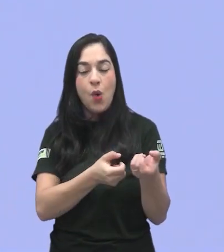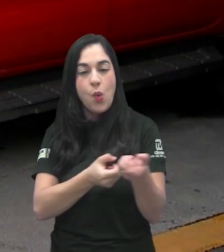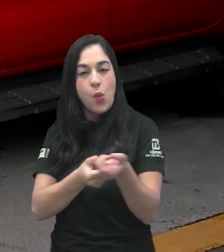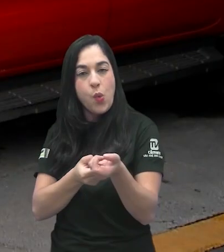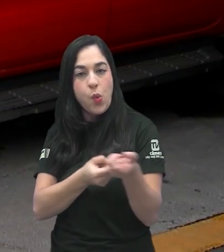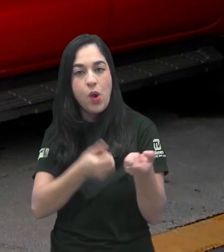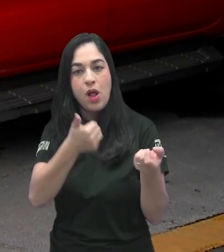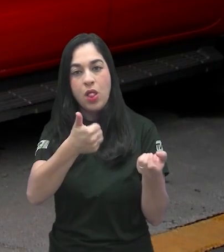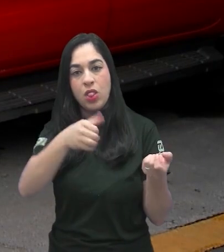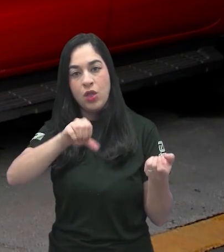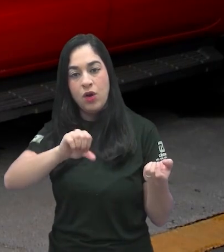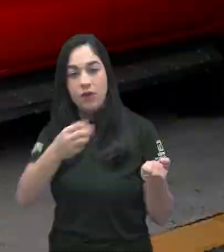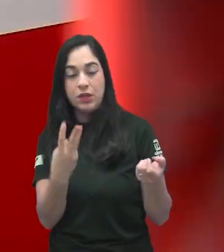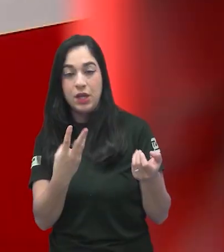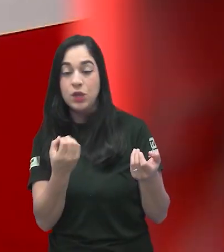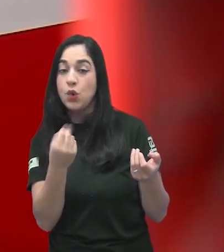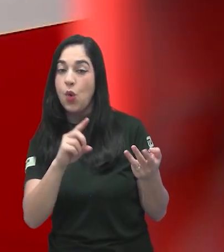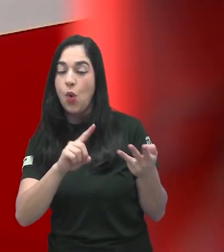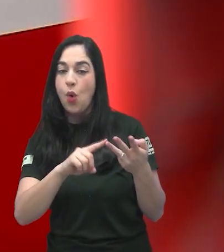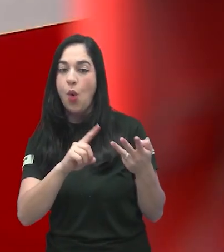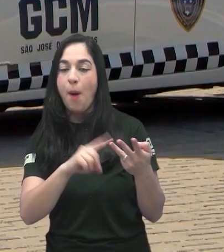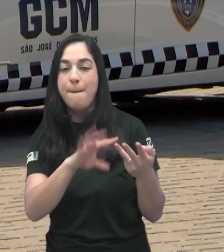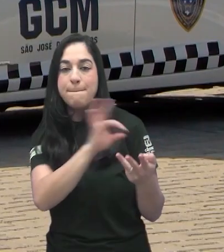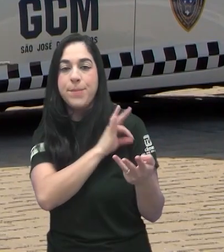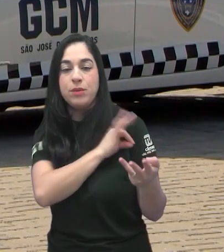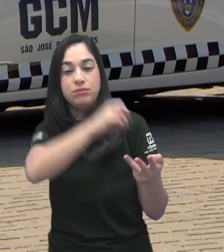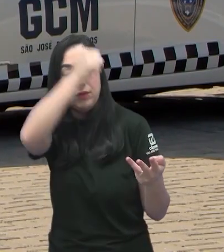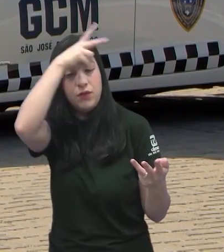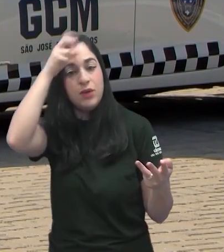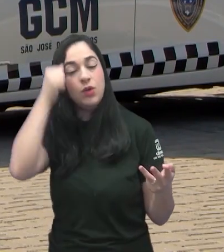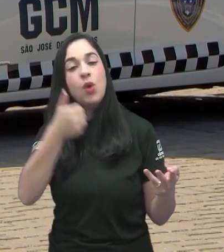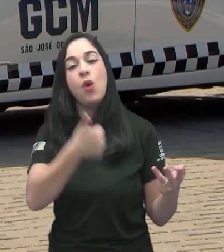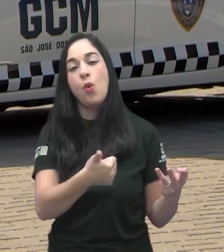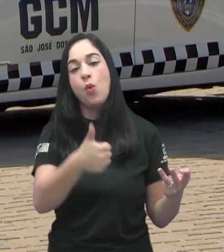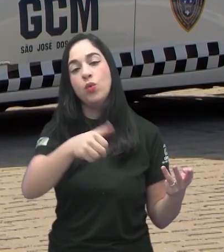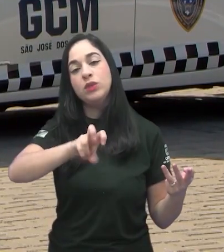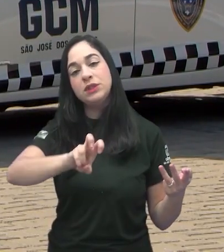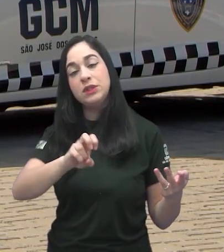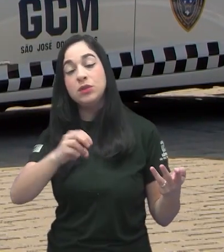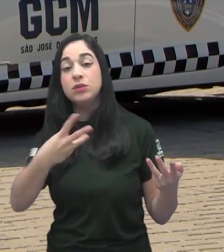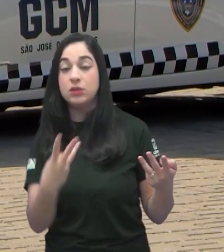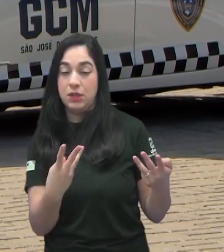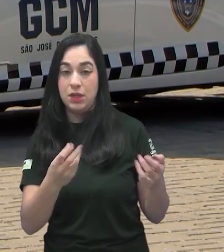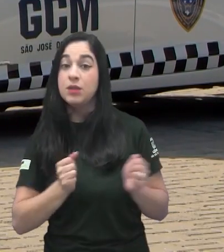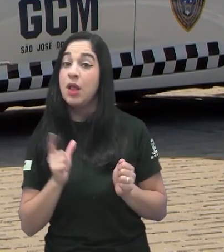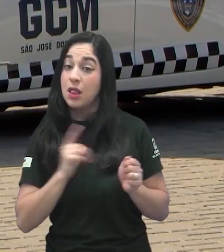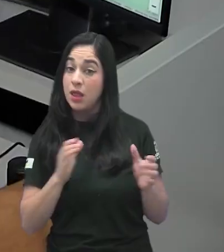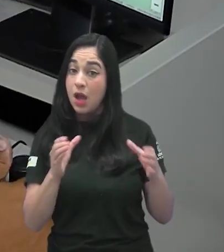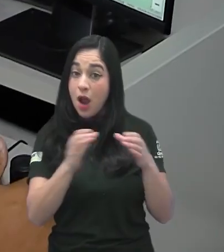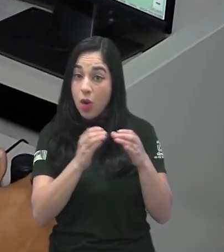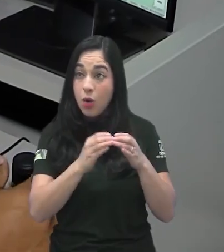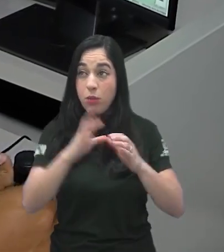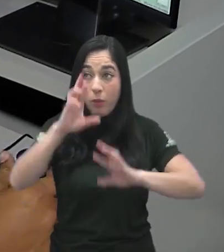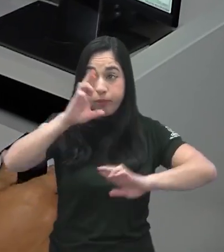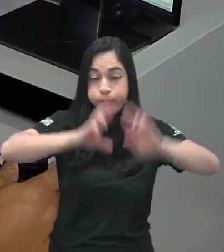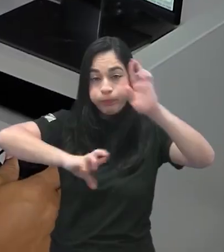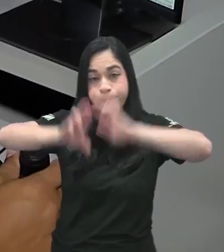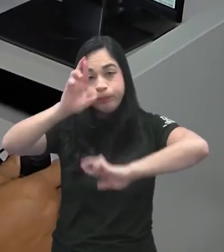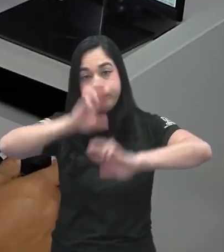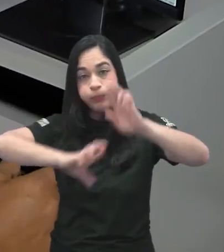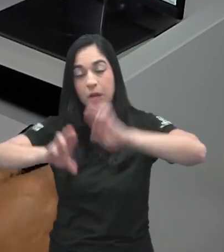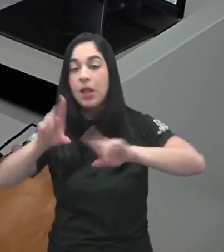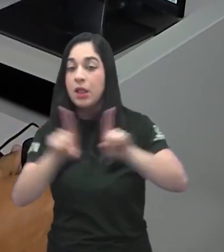190, o Corpo de Bombeiros pelo 193 ou a Guarda Civil Municipal pelo 153. As equipes